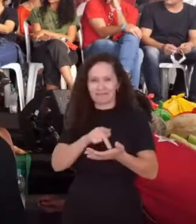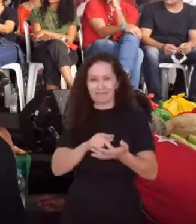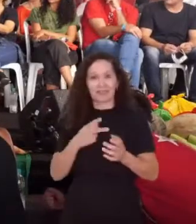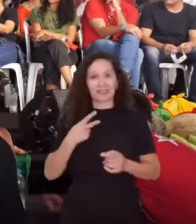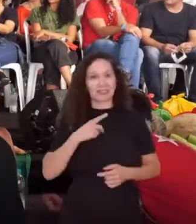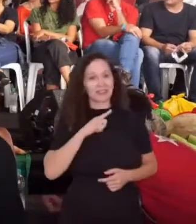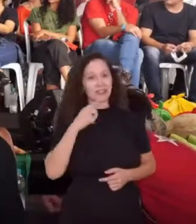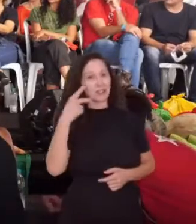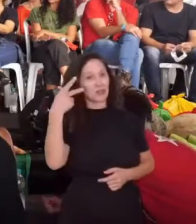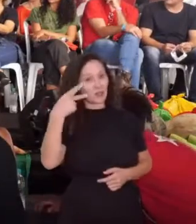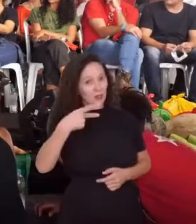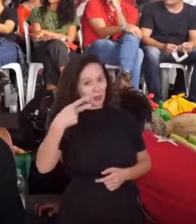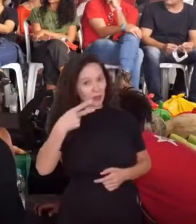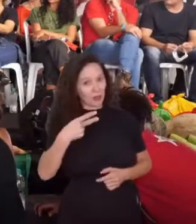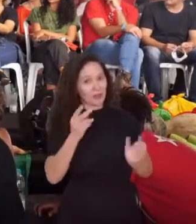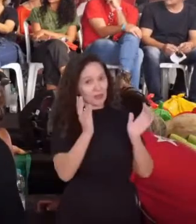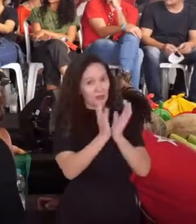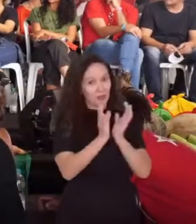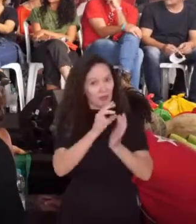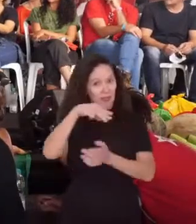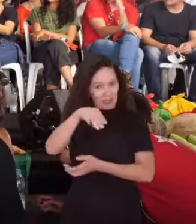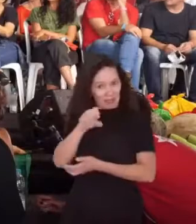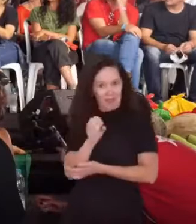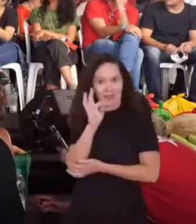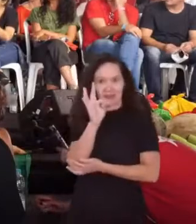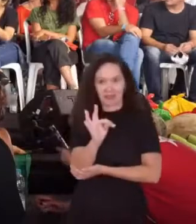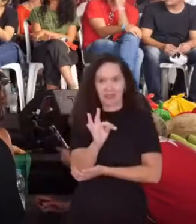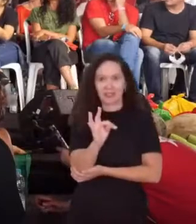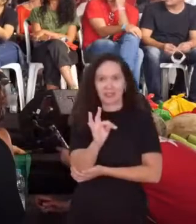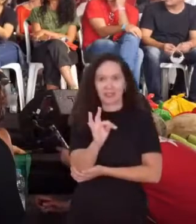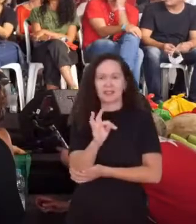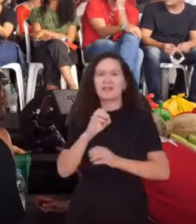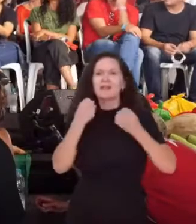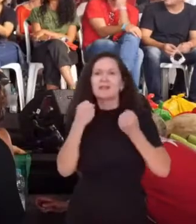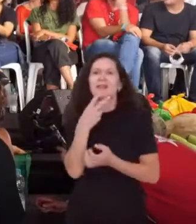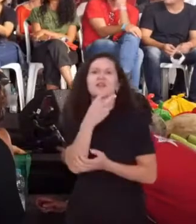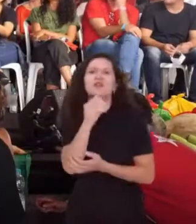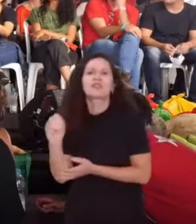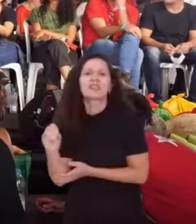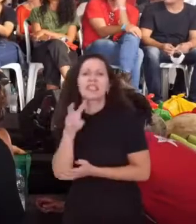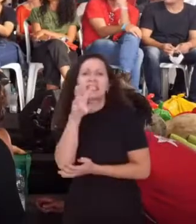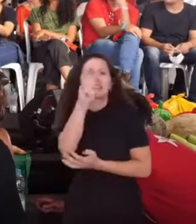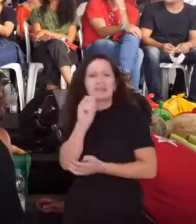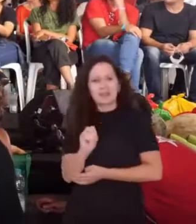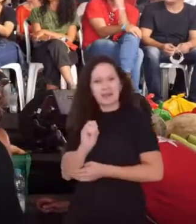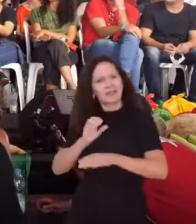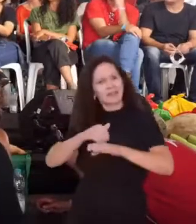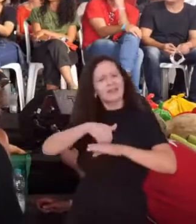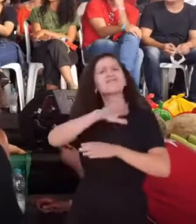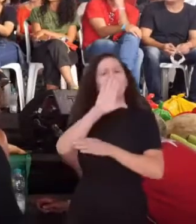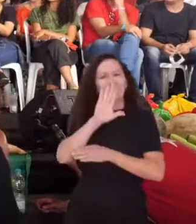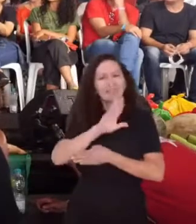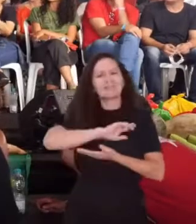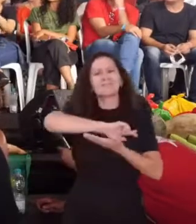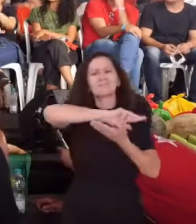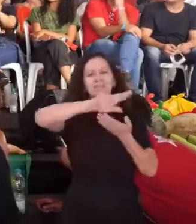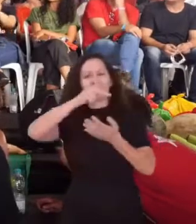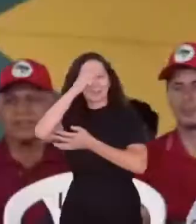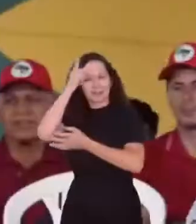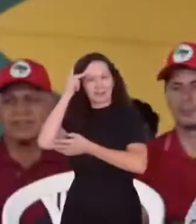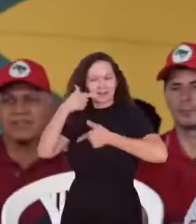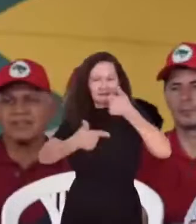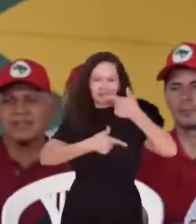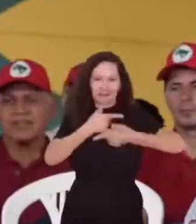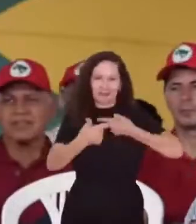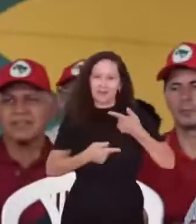Movimento Sem Terra. Nós precisamos de 200, de 50, de 20, nós precisamos de muita gente lá. Porque enquanto a gente